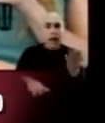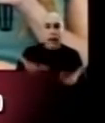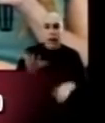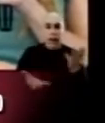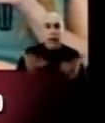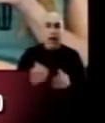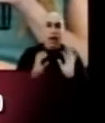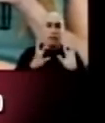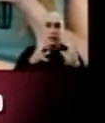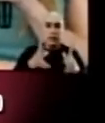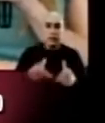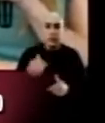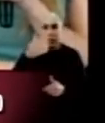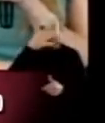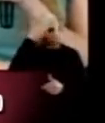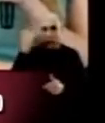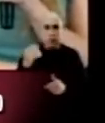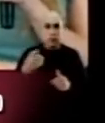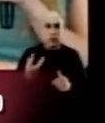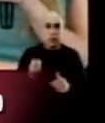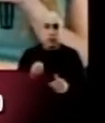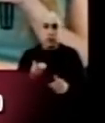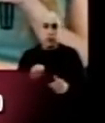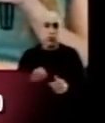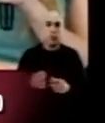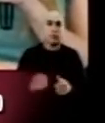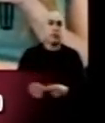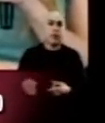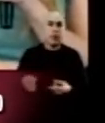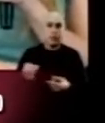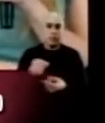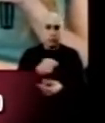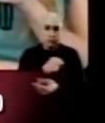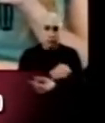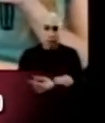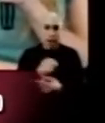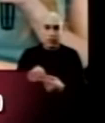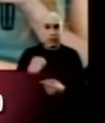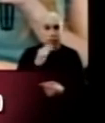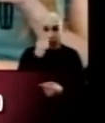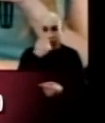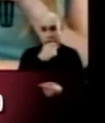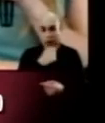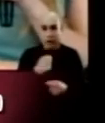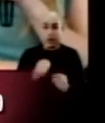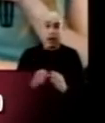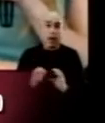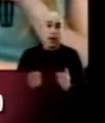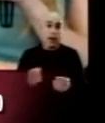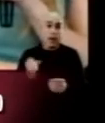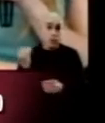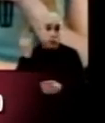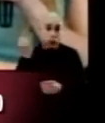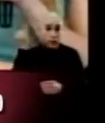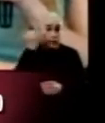foram notificados até agora, vocês podem ver que o PCR, é o nosso exame padrão ouro, representando